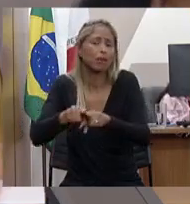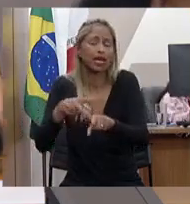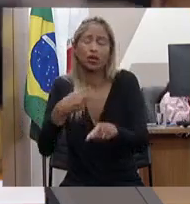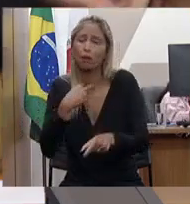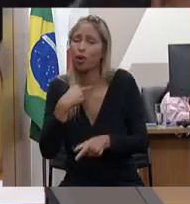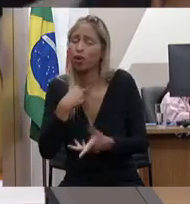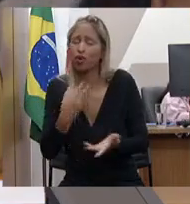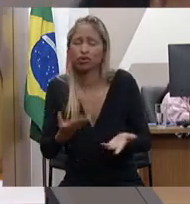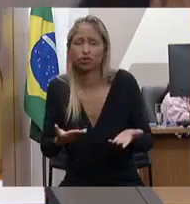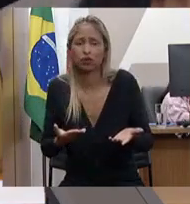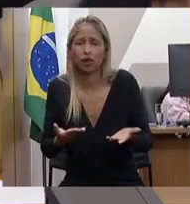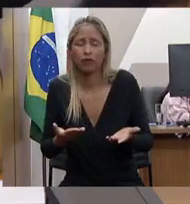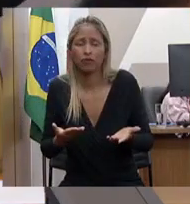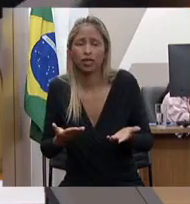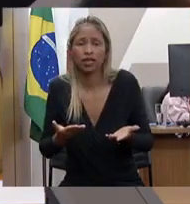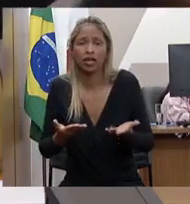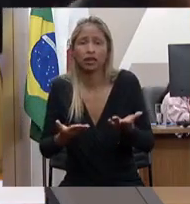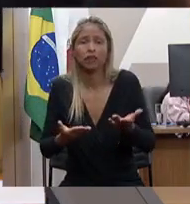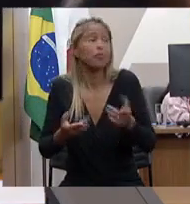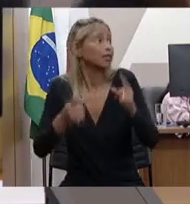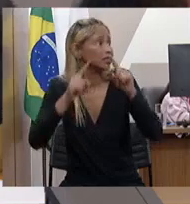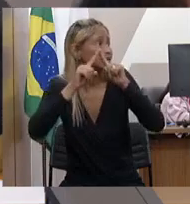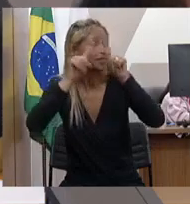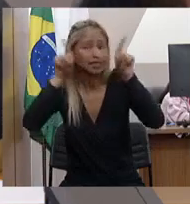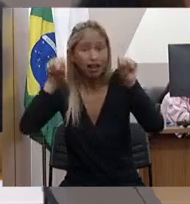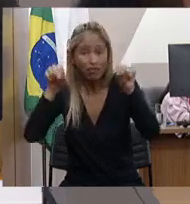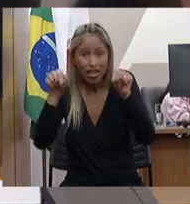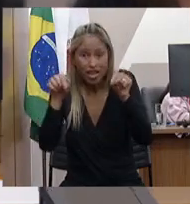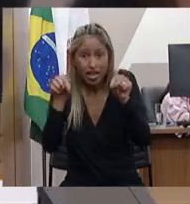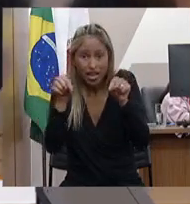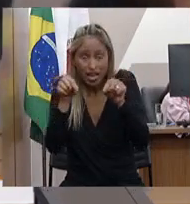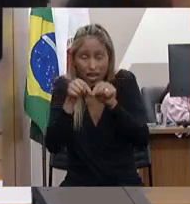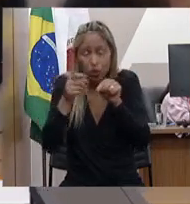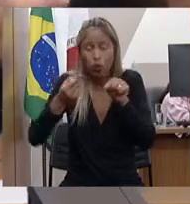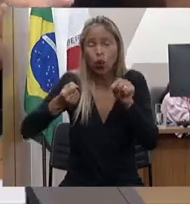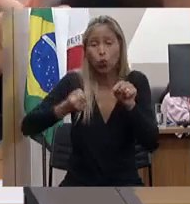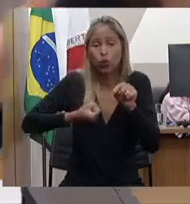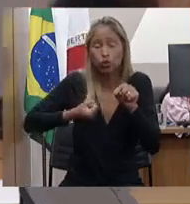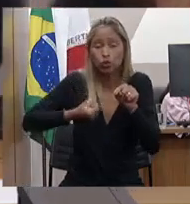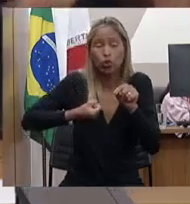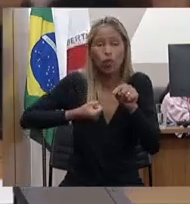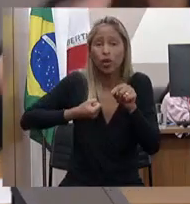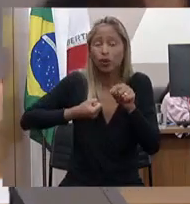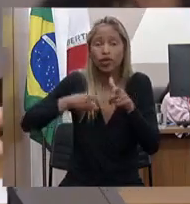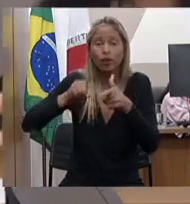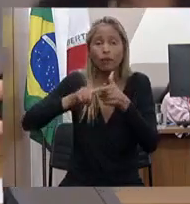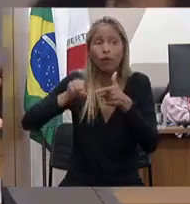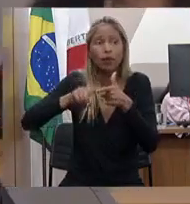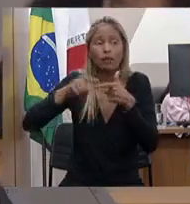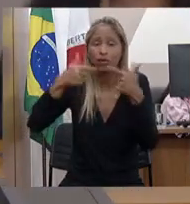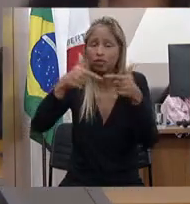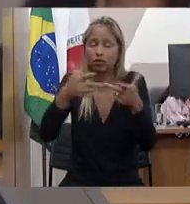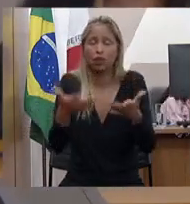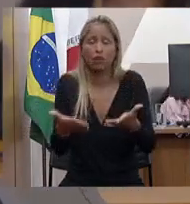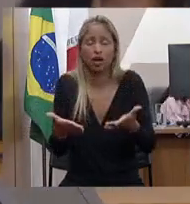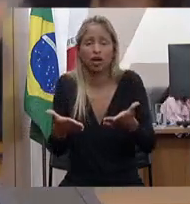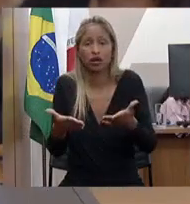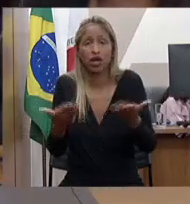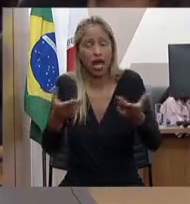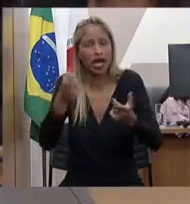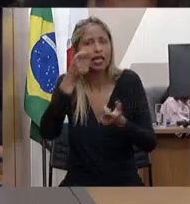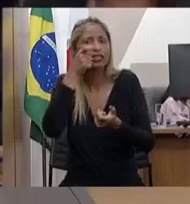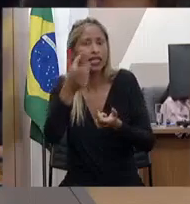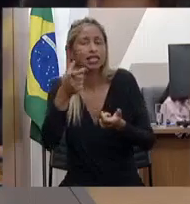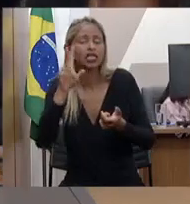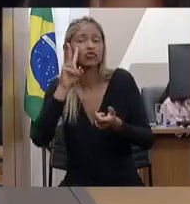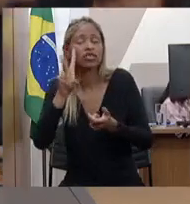né então o tamanho do quadrado ali gente diz respeito a um número de acidentes que acontece com aquela situação Então isso é muito interessante